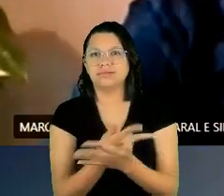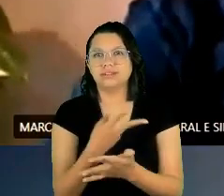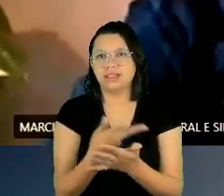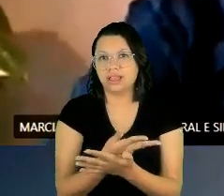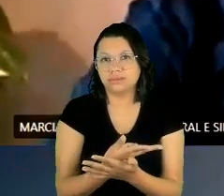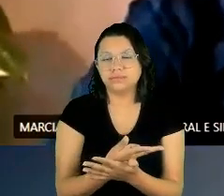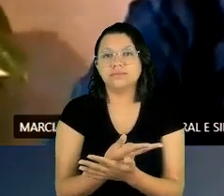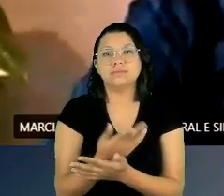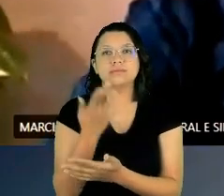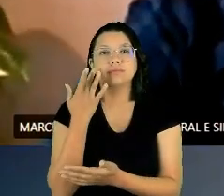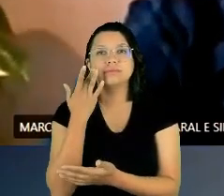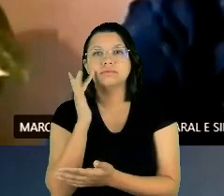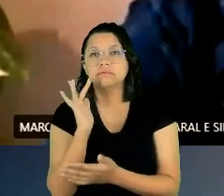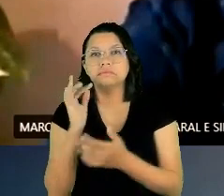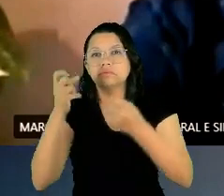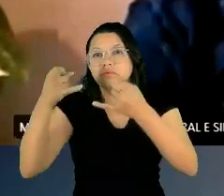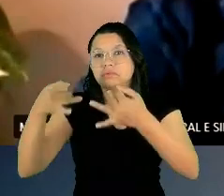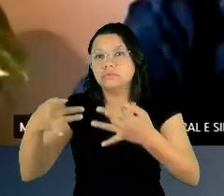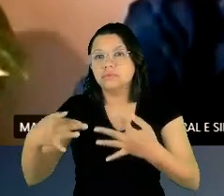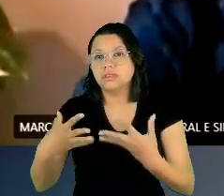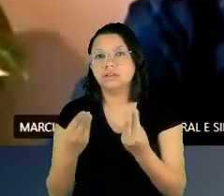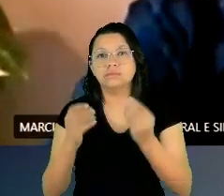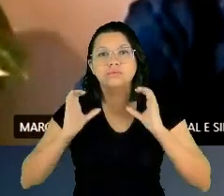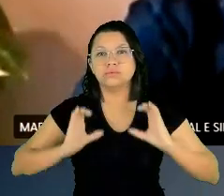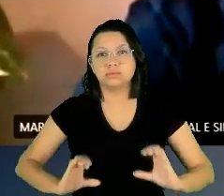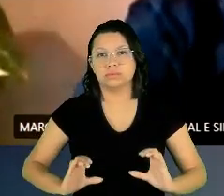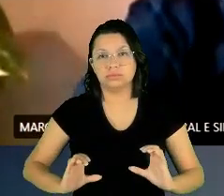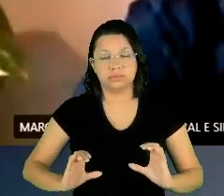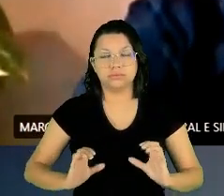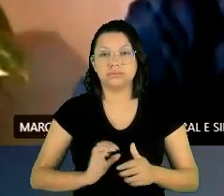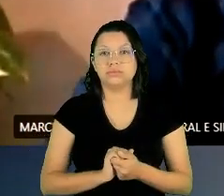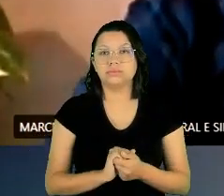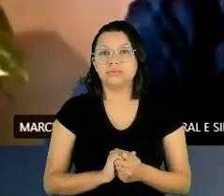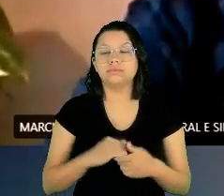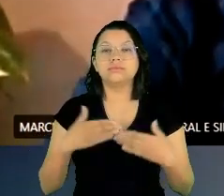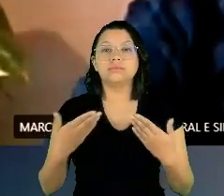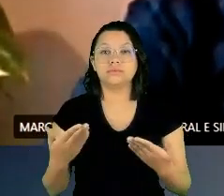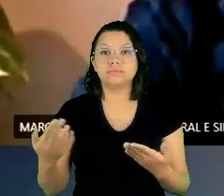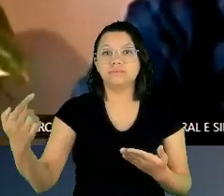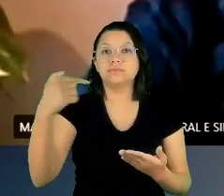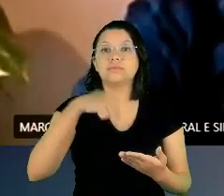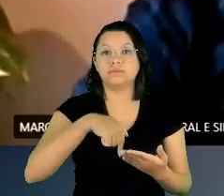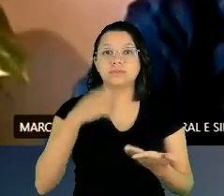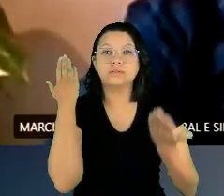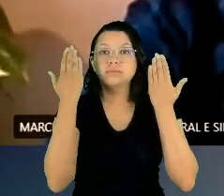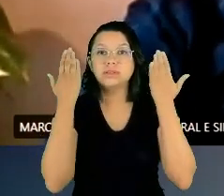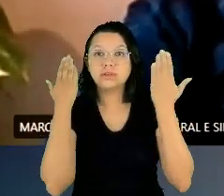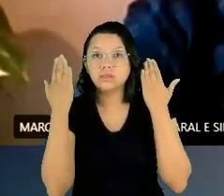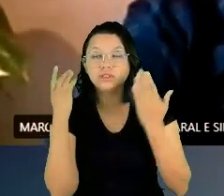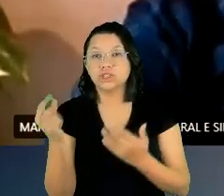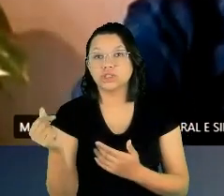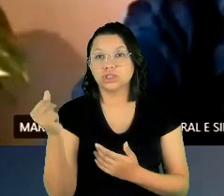eles tinham várias falhas, eles não conseguiam explicar muitos dos nossos comportamentos. E aí